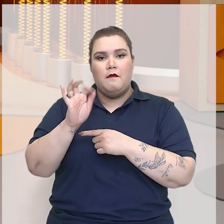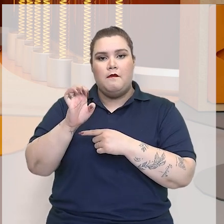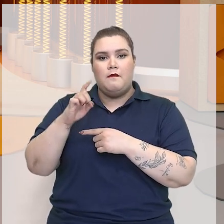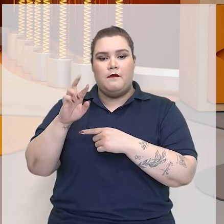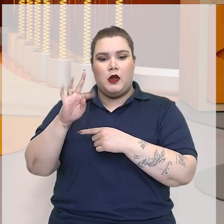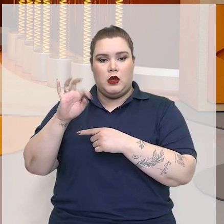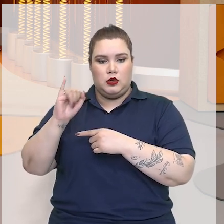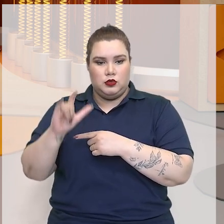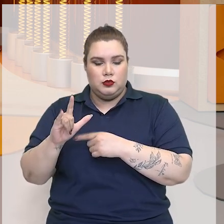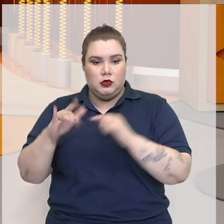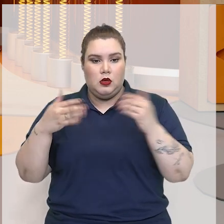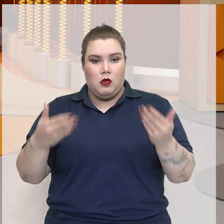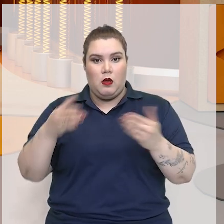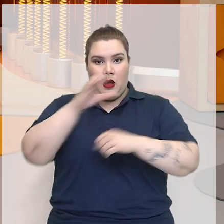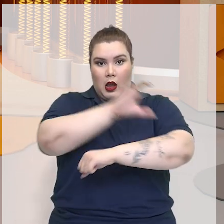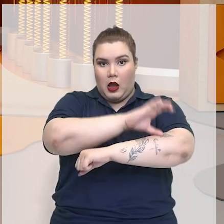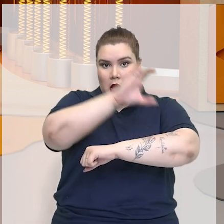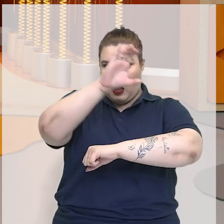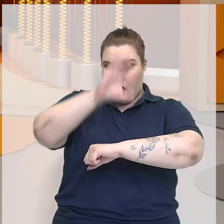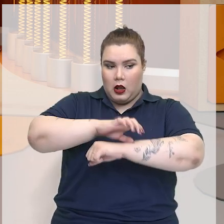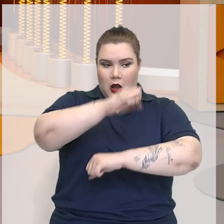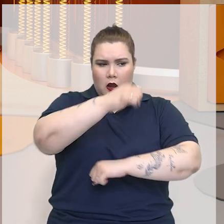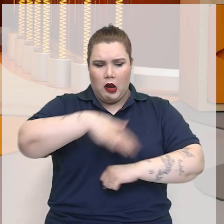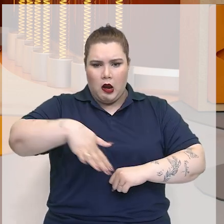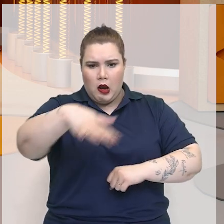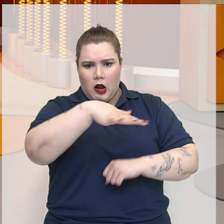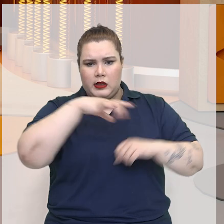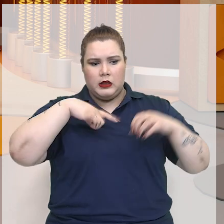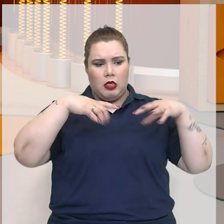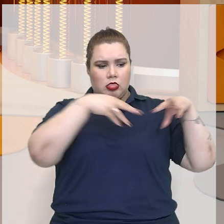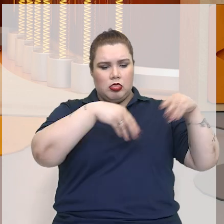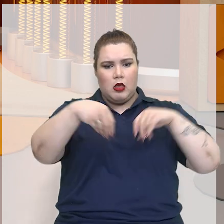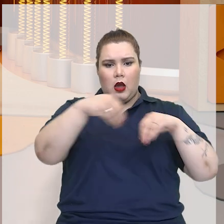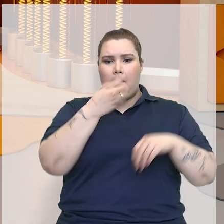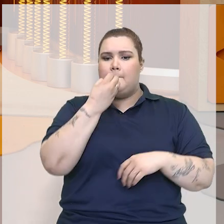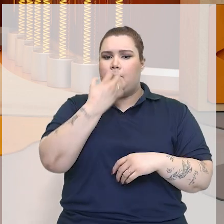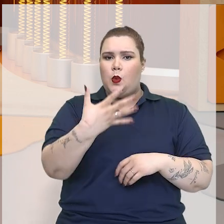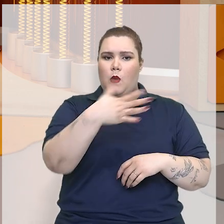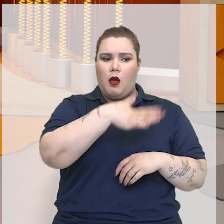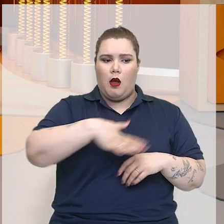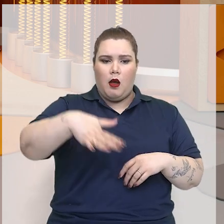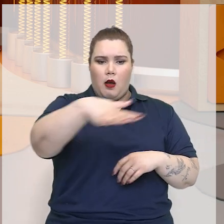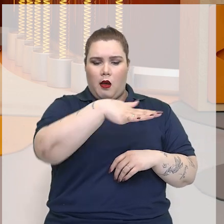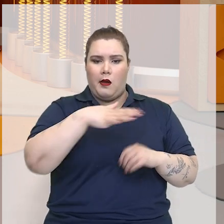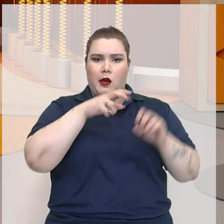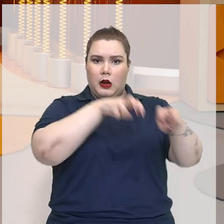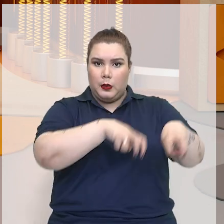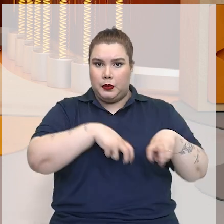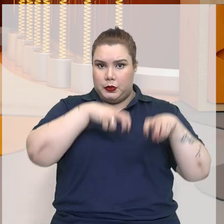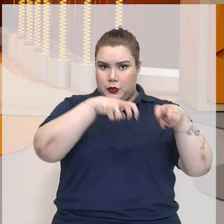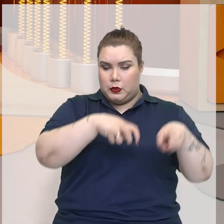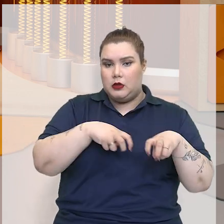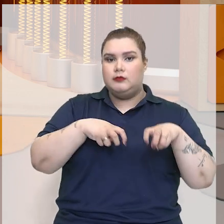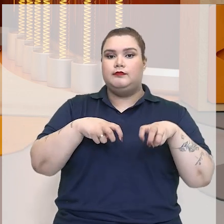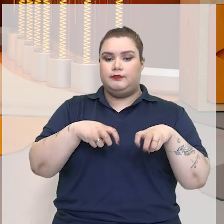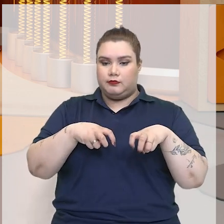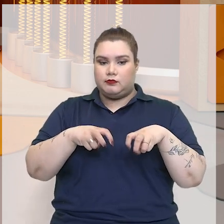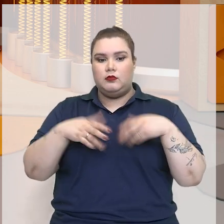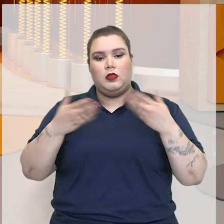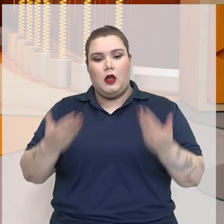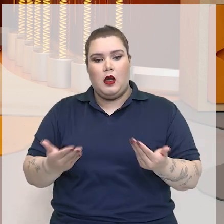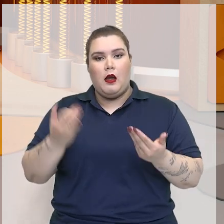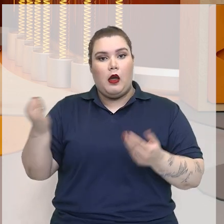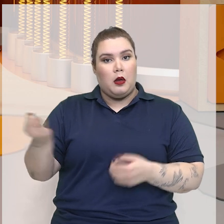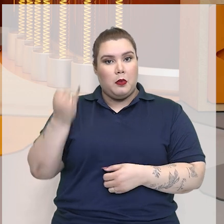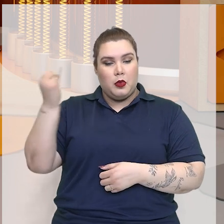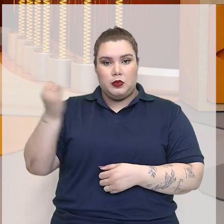Canaã era uma região fértil e abundante, como terras boas para a agricultura e a pecuária. Isso era